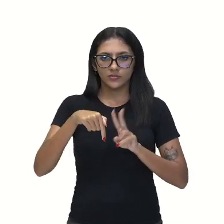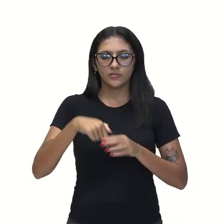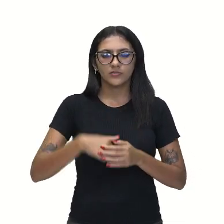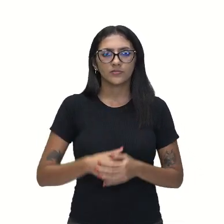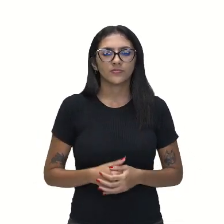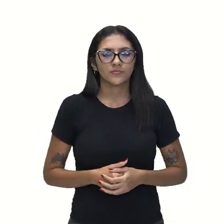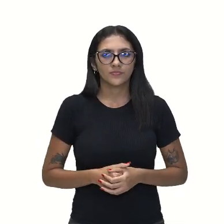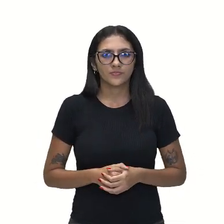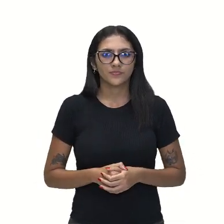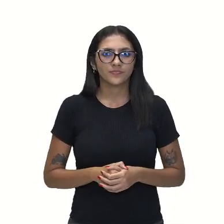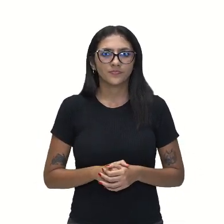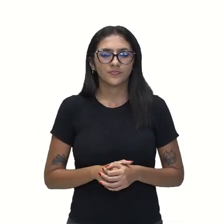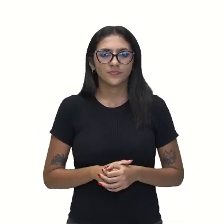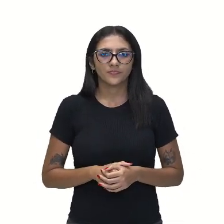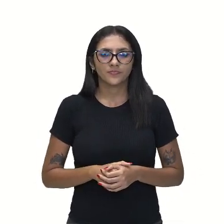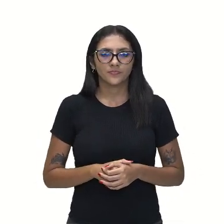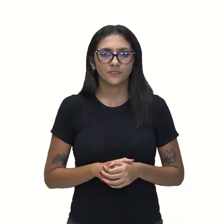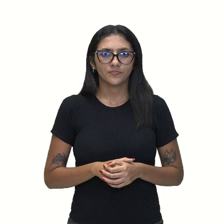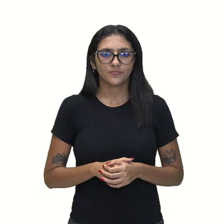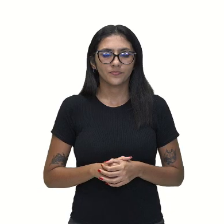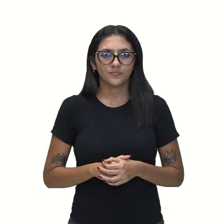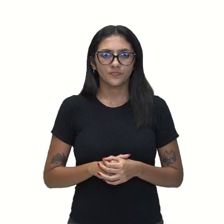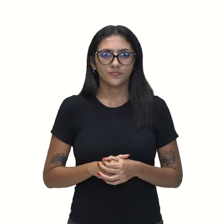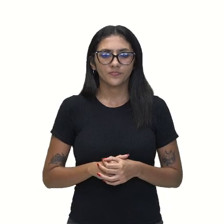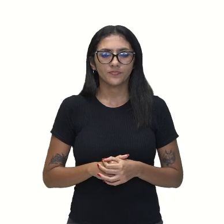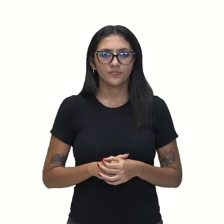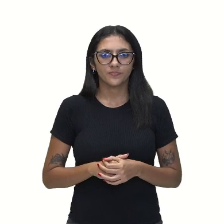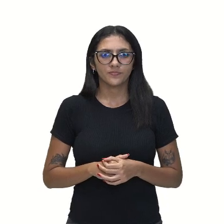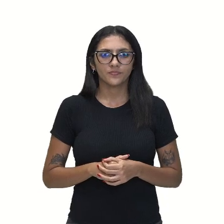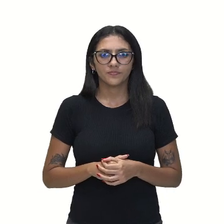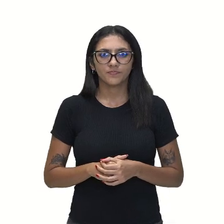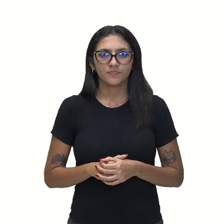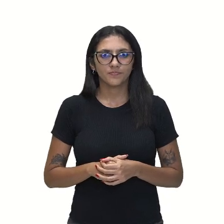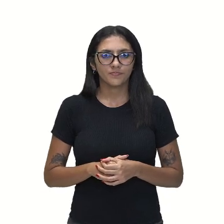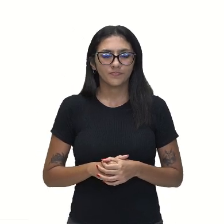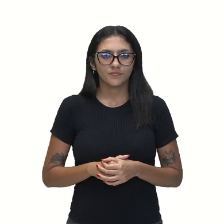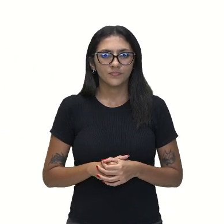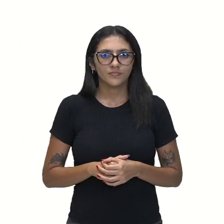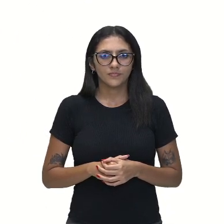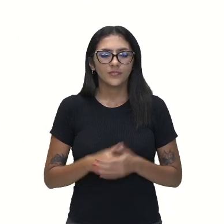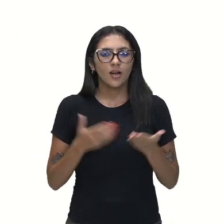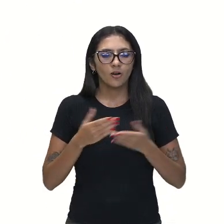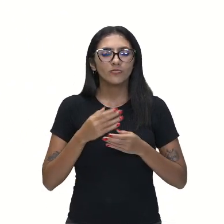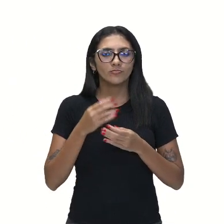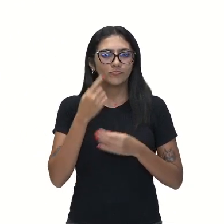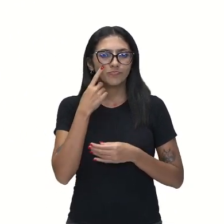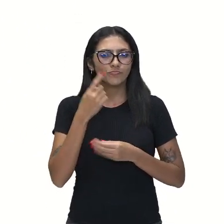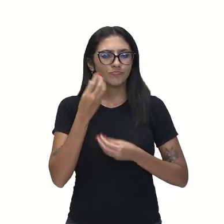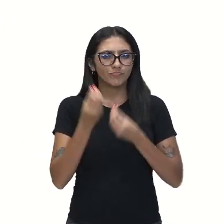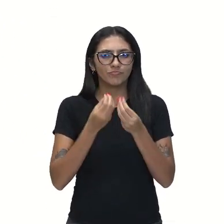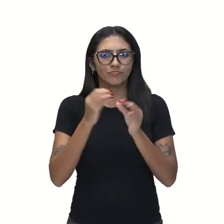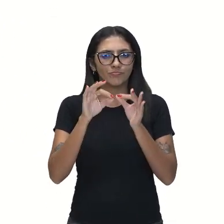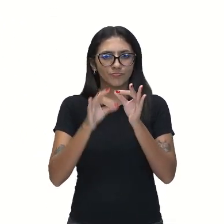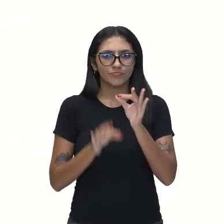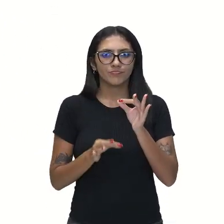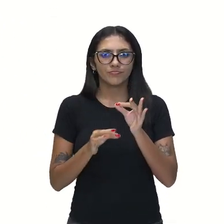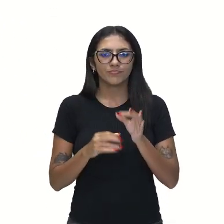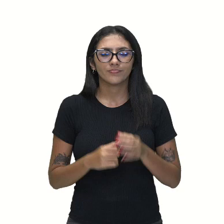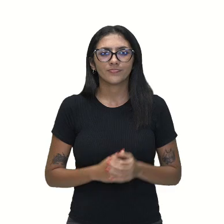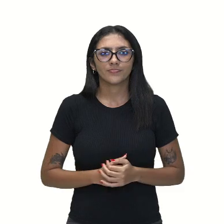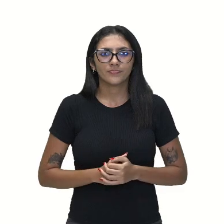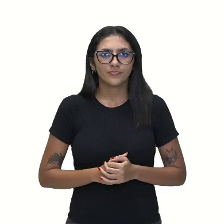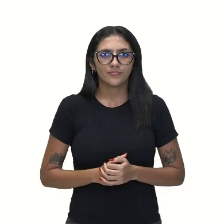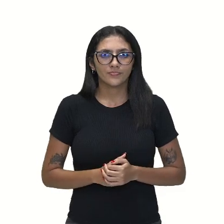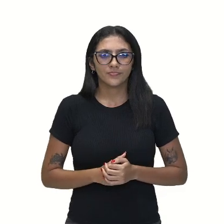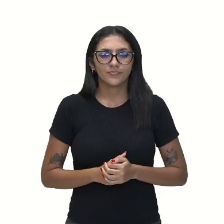de 27. Ok? Vamos lá desenrolar? Bom,